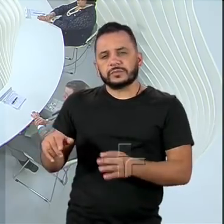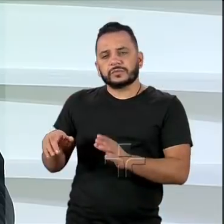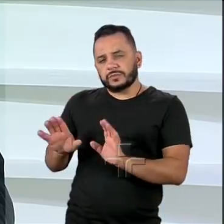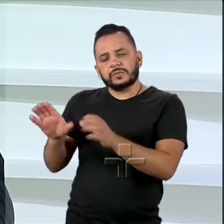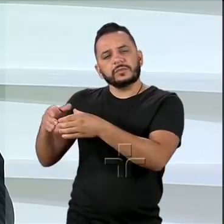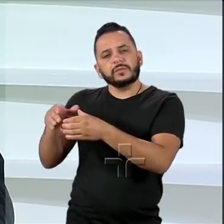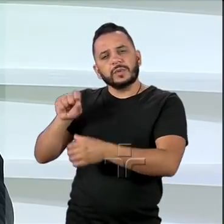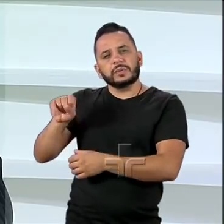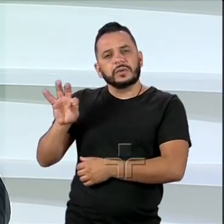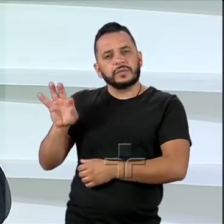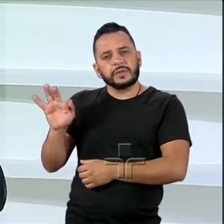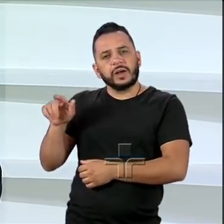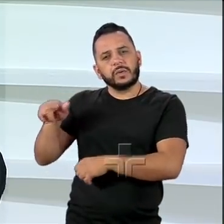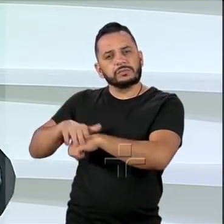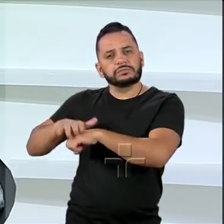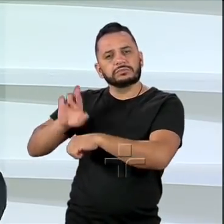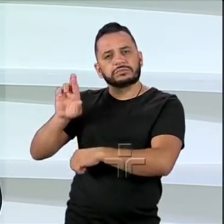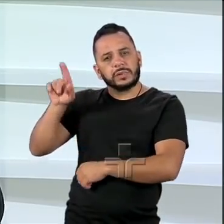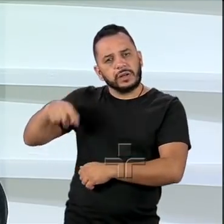Brasileira